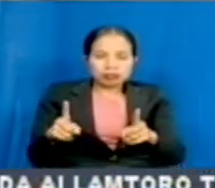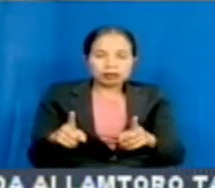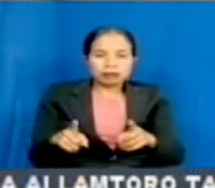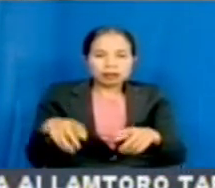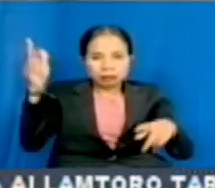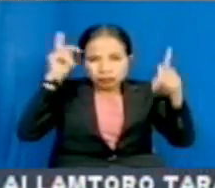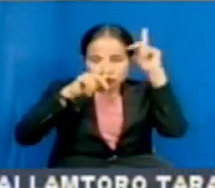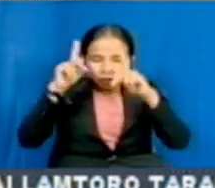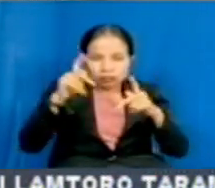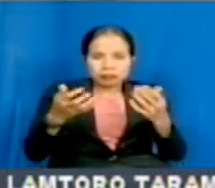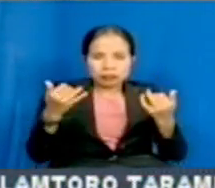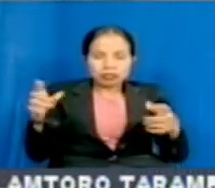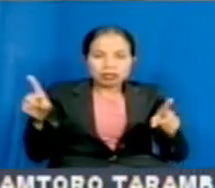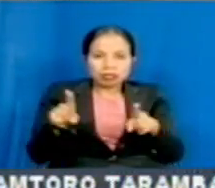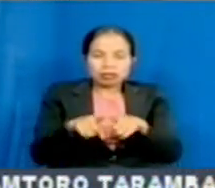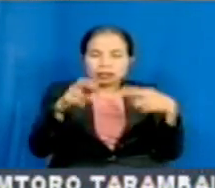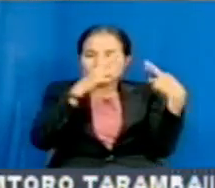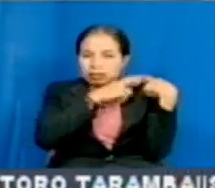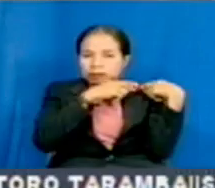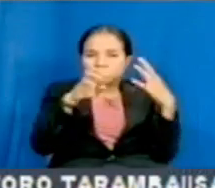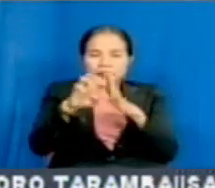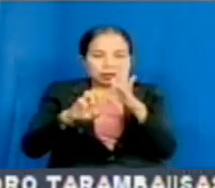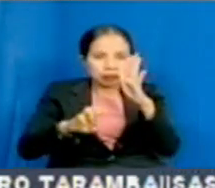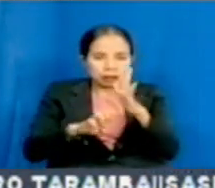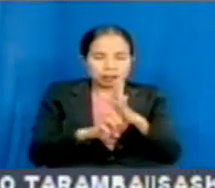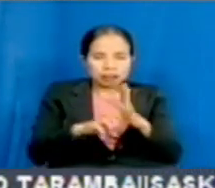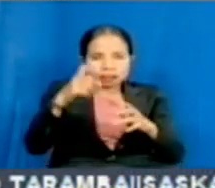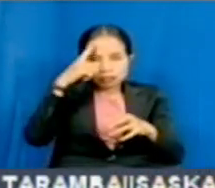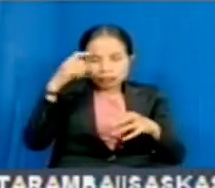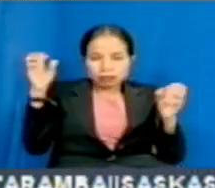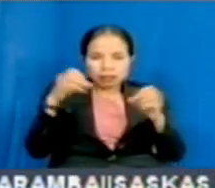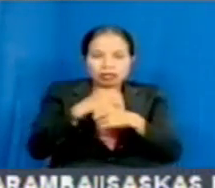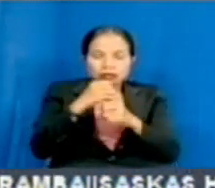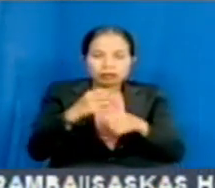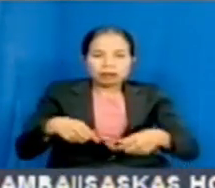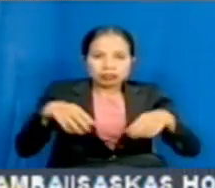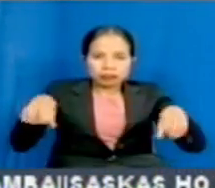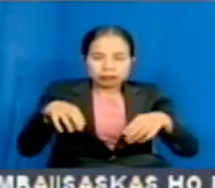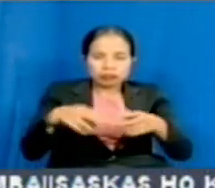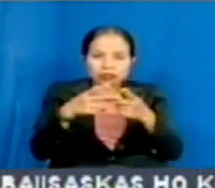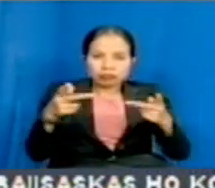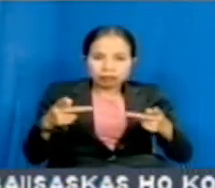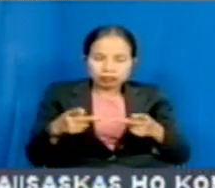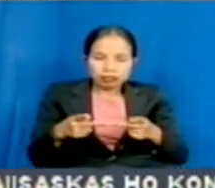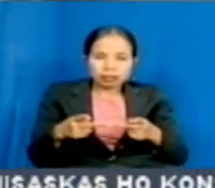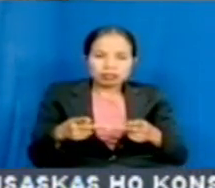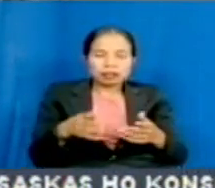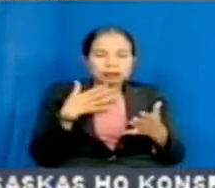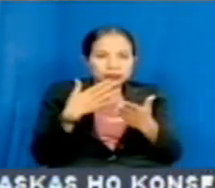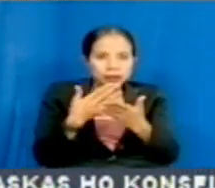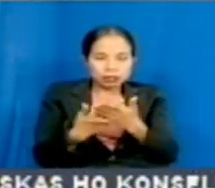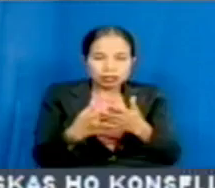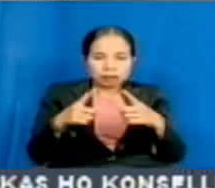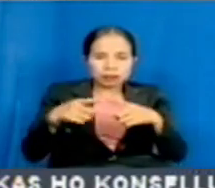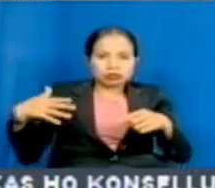situação hirakne, nuda responsabilidade estadunidense. Tamba la cria sistema que a condição nebe equilibrado